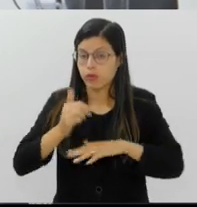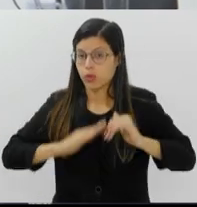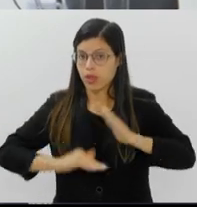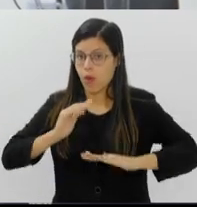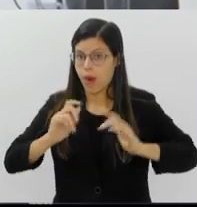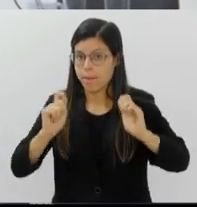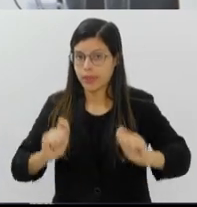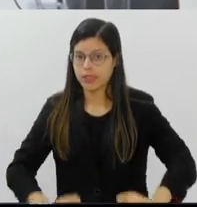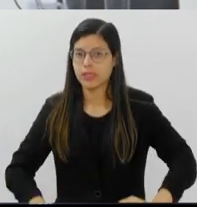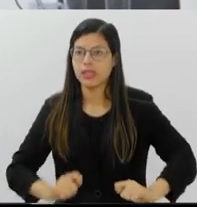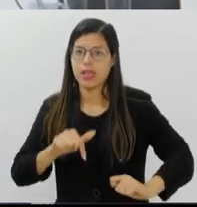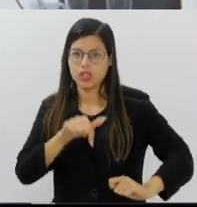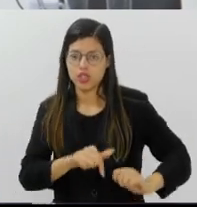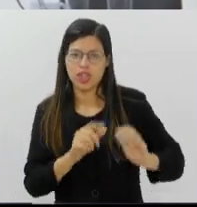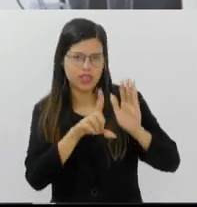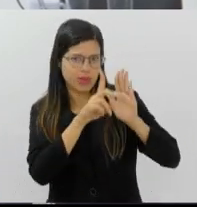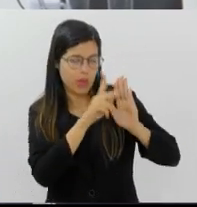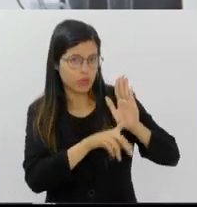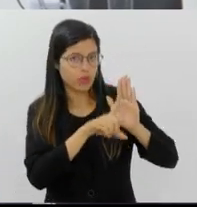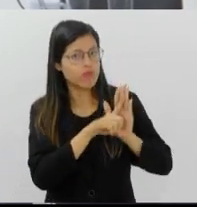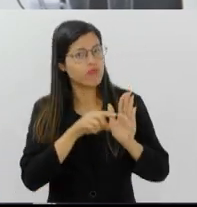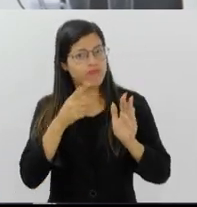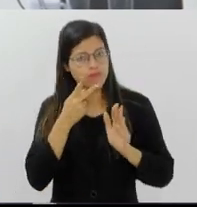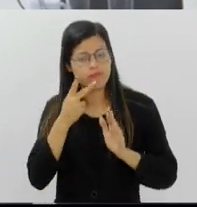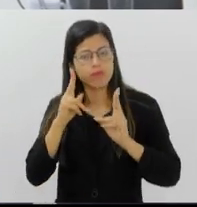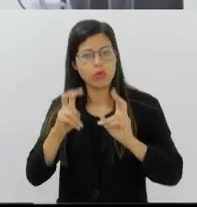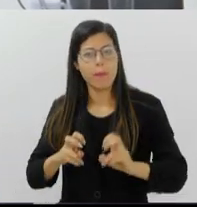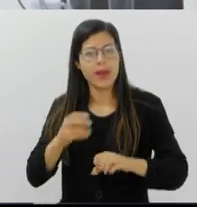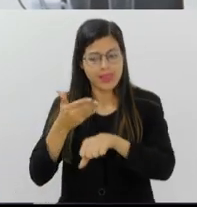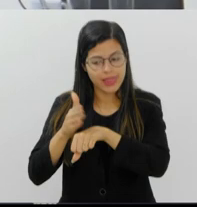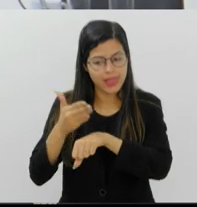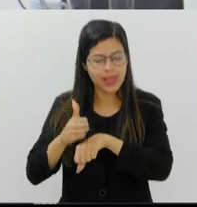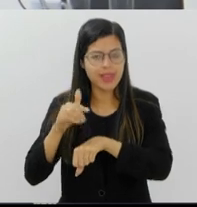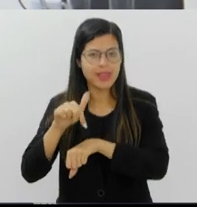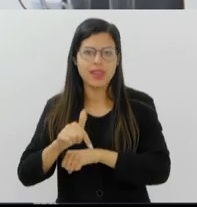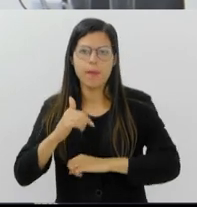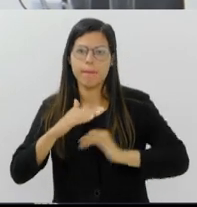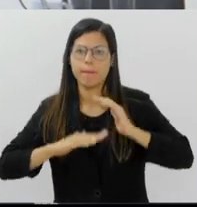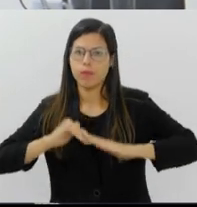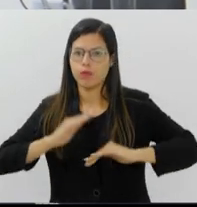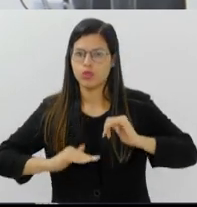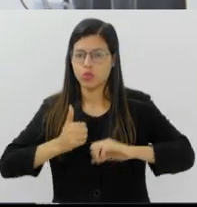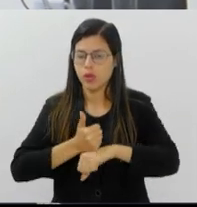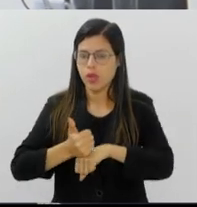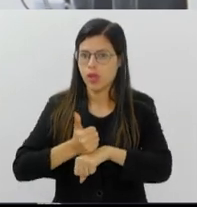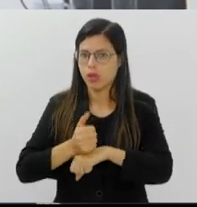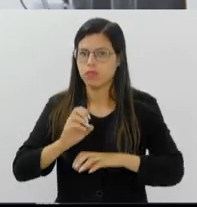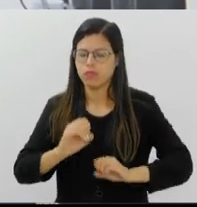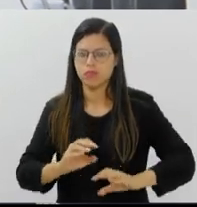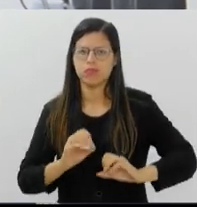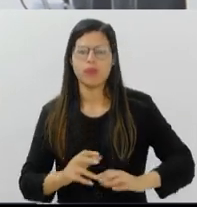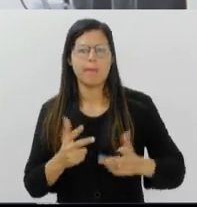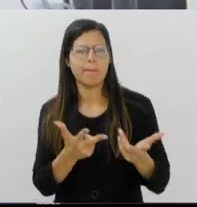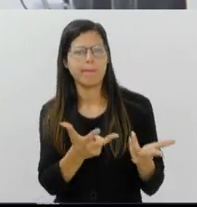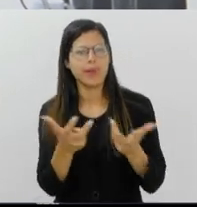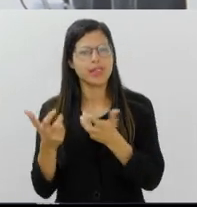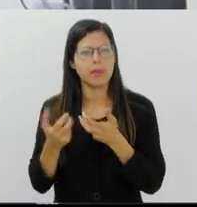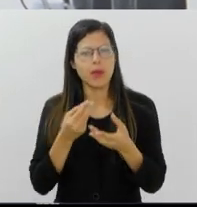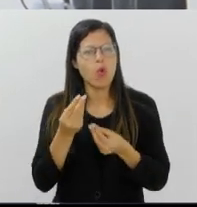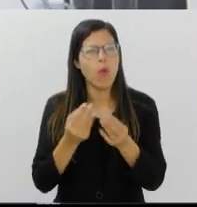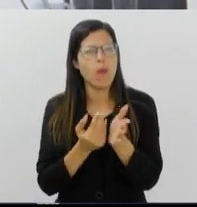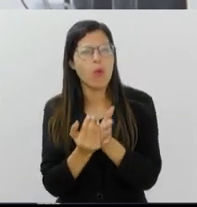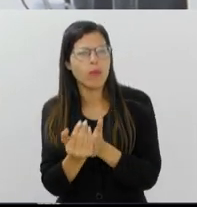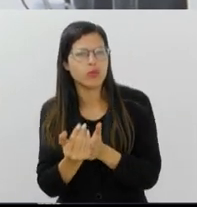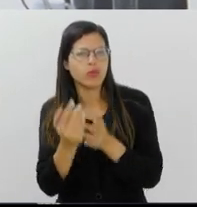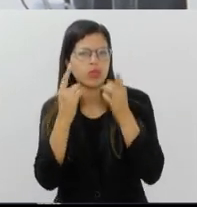política estadual fala sobre isso, sobre capacitação de profissionais da educação, detectar de repente, origens dessa violência.